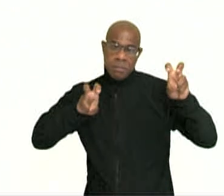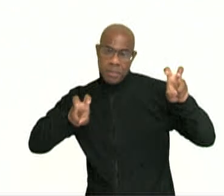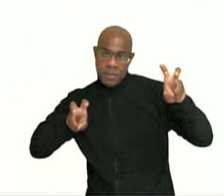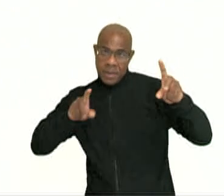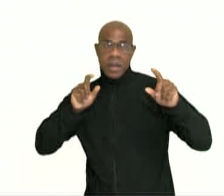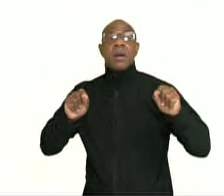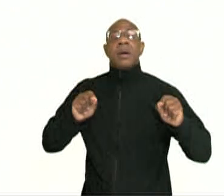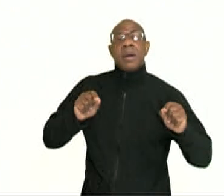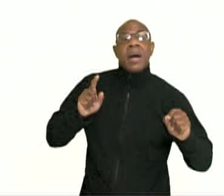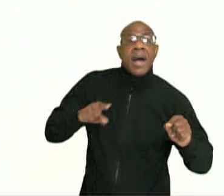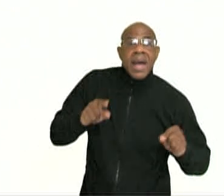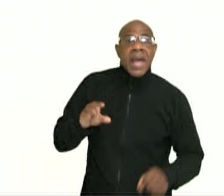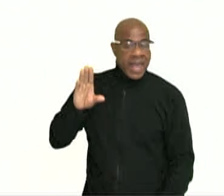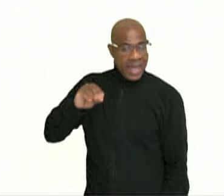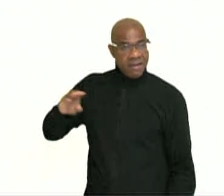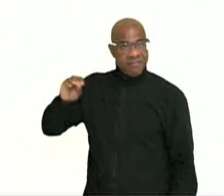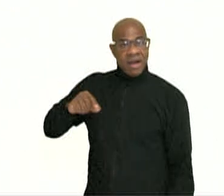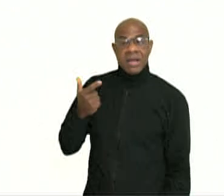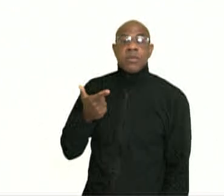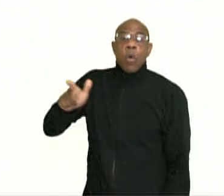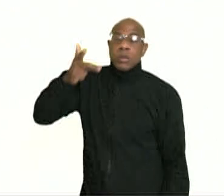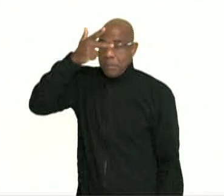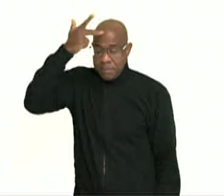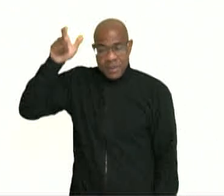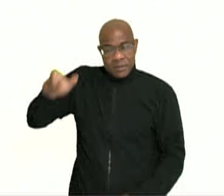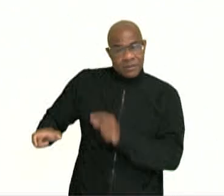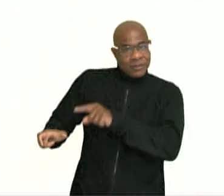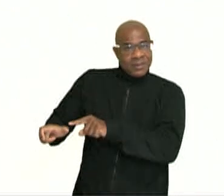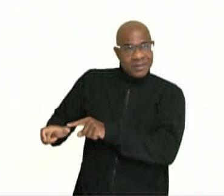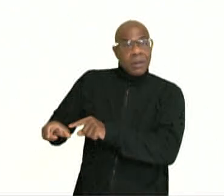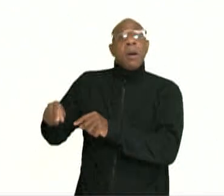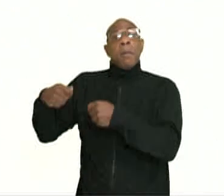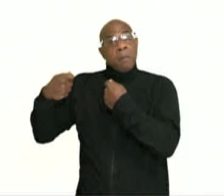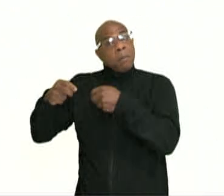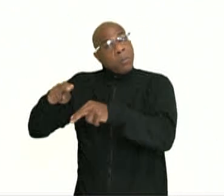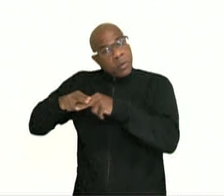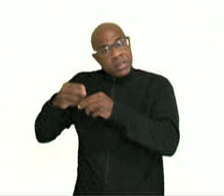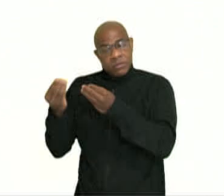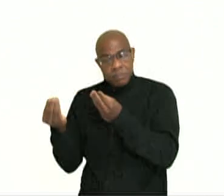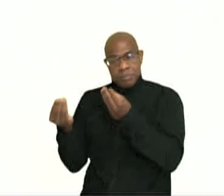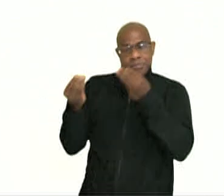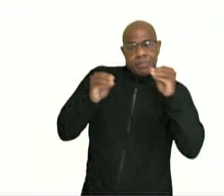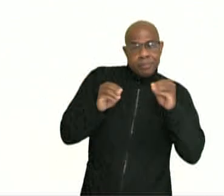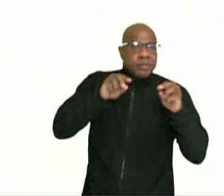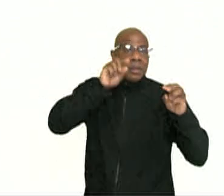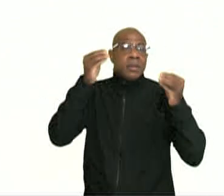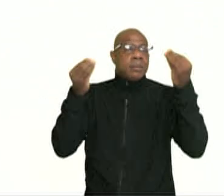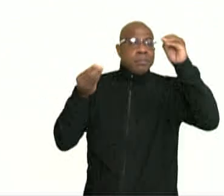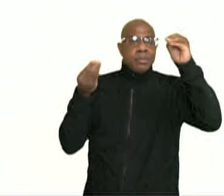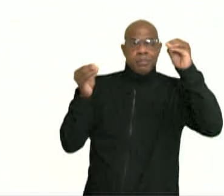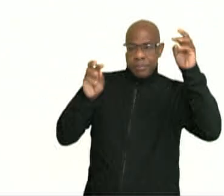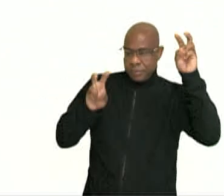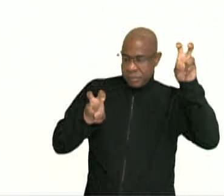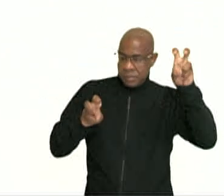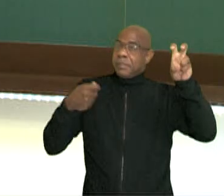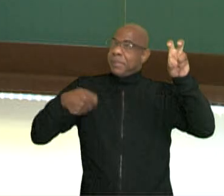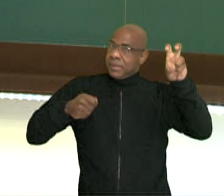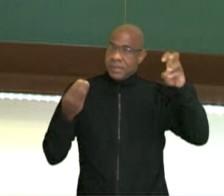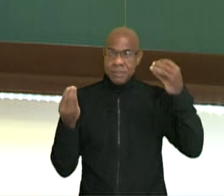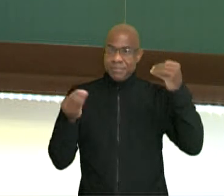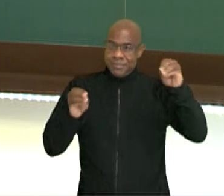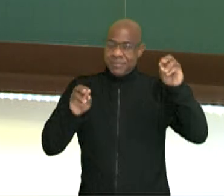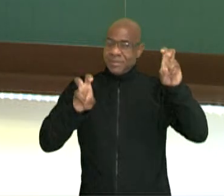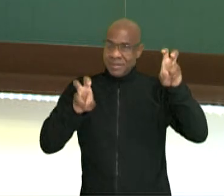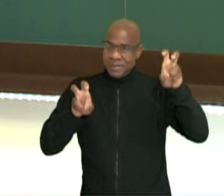é? É a fala de outra pessoa e não de quem escreve a reportagem. Por isso,